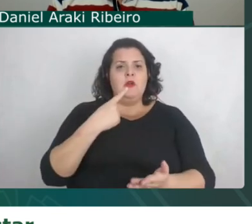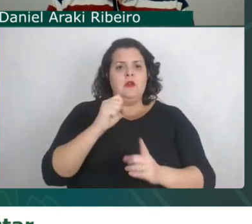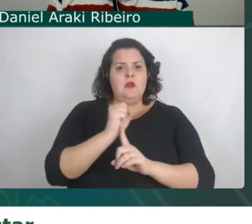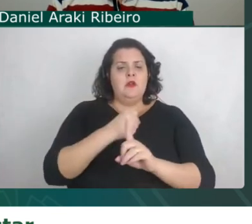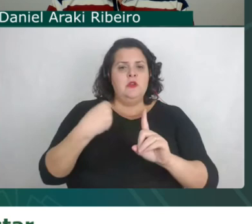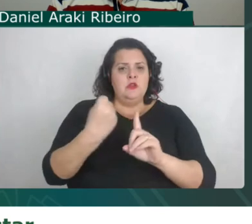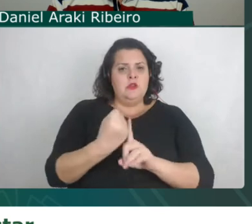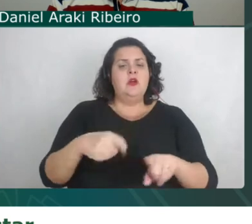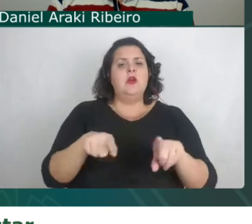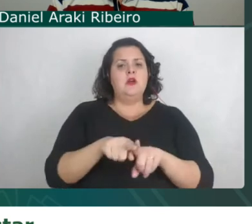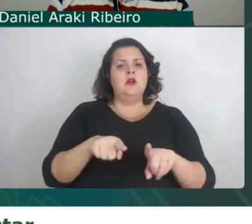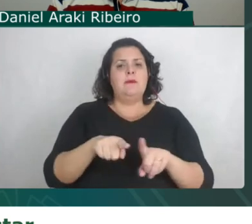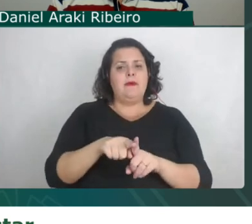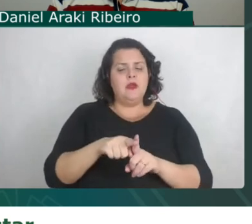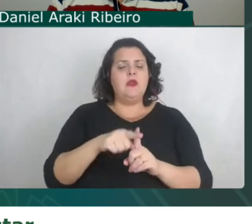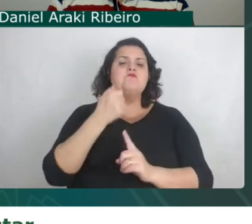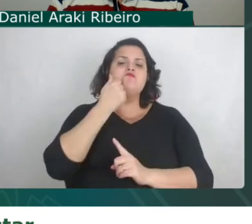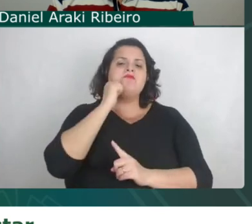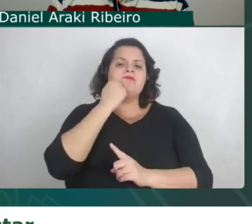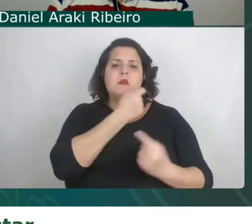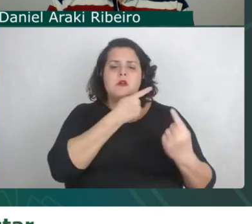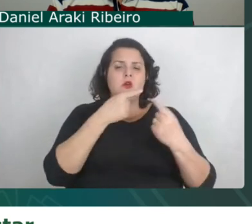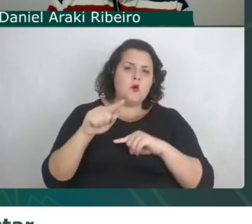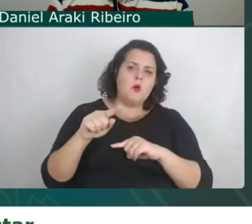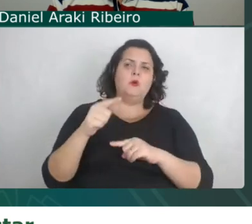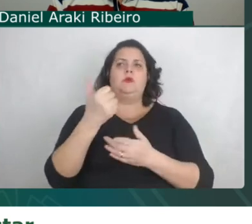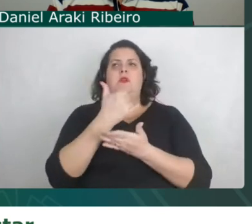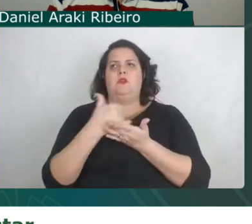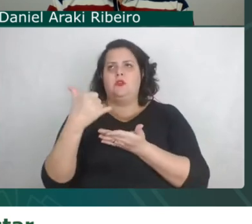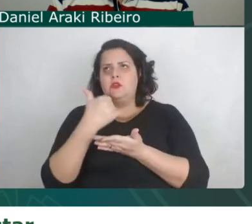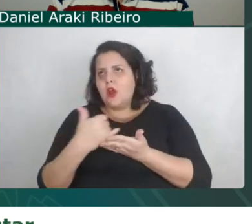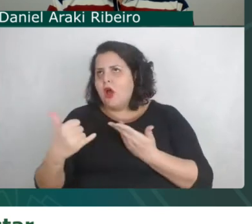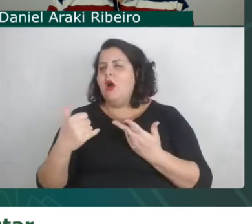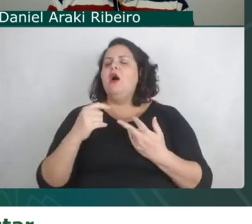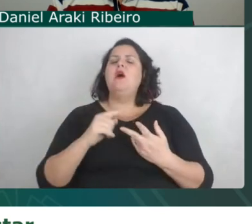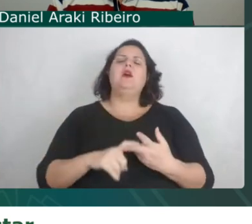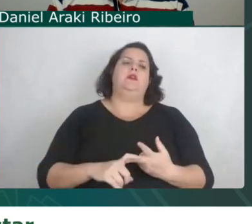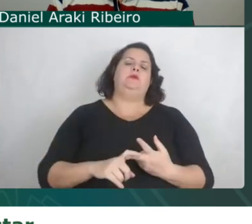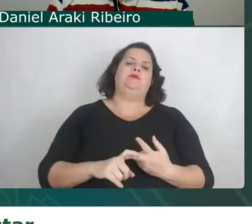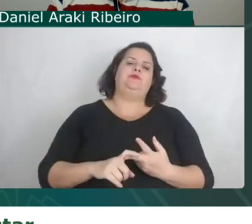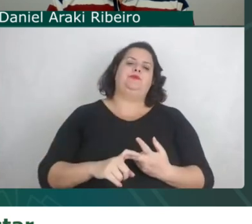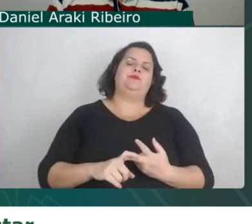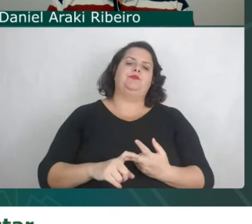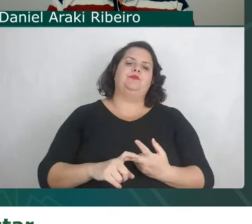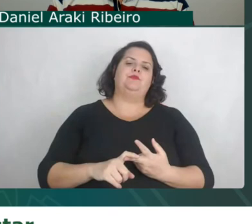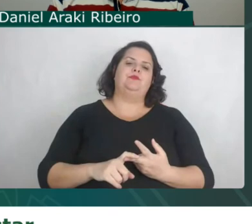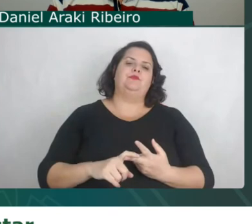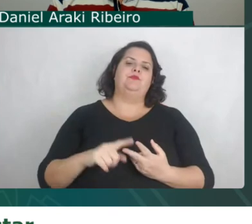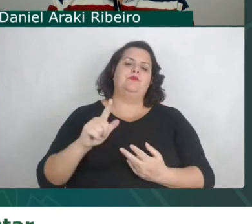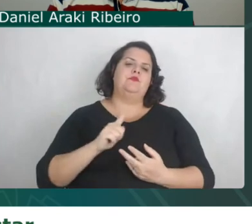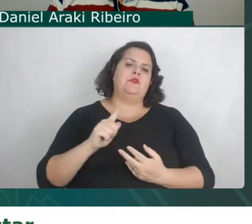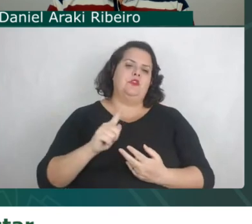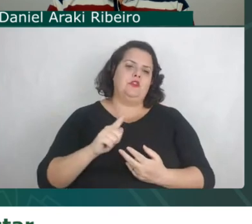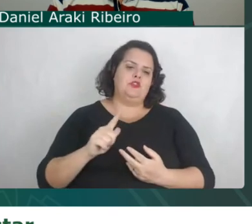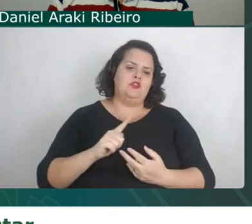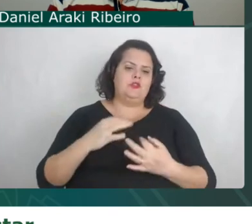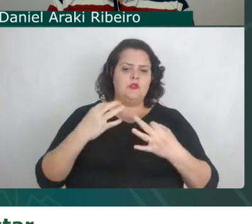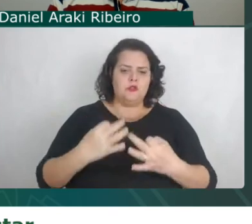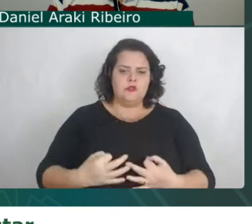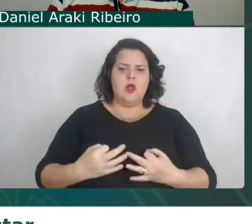né, no combate às drogas, na questão da legalização do uso de